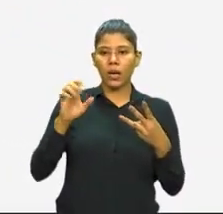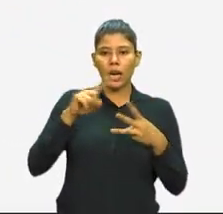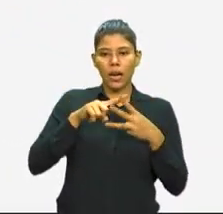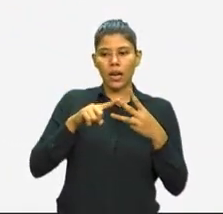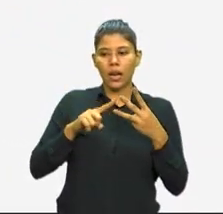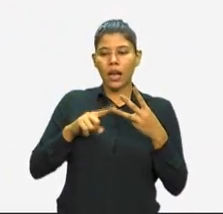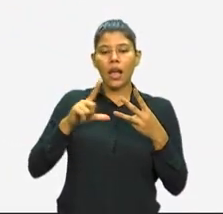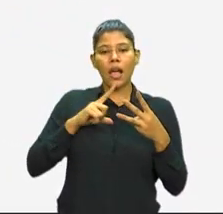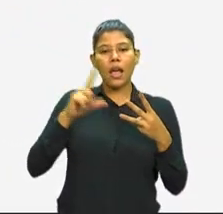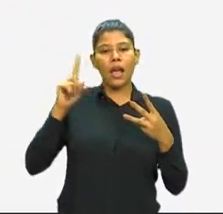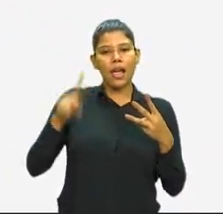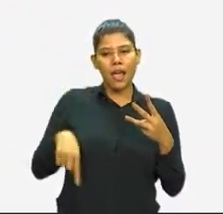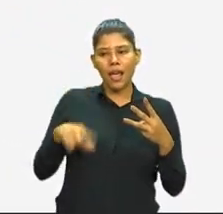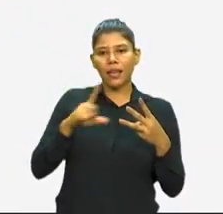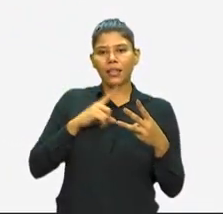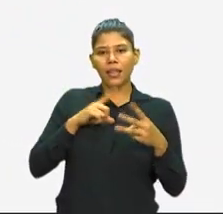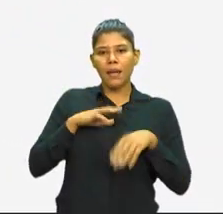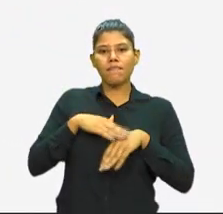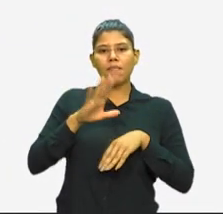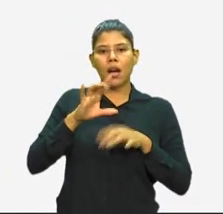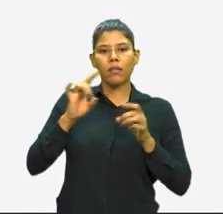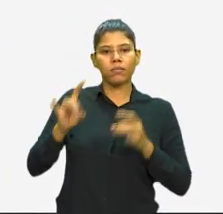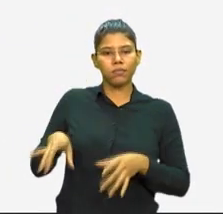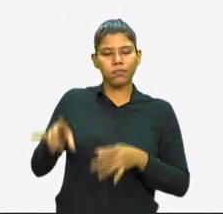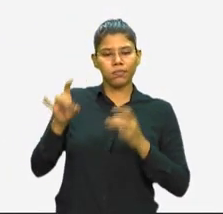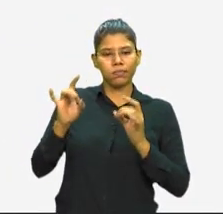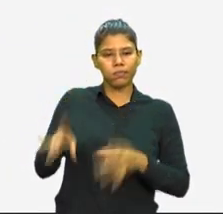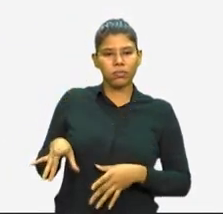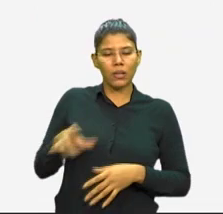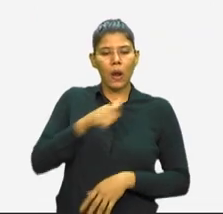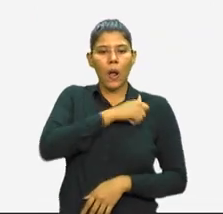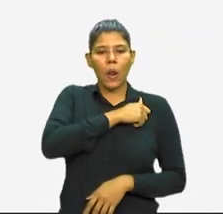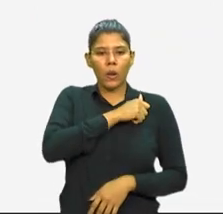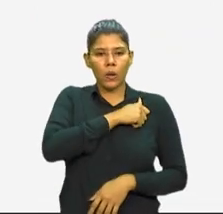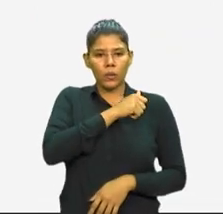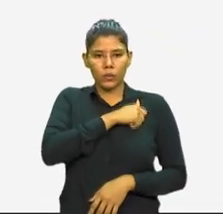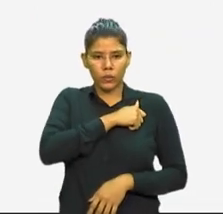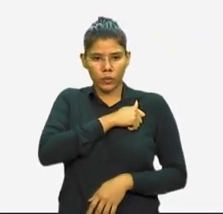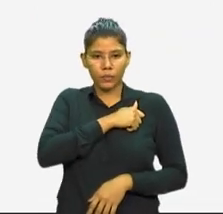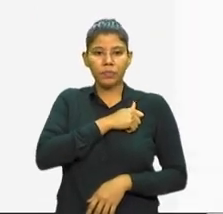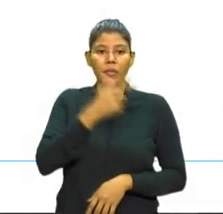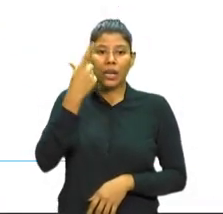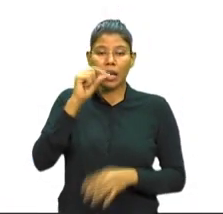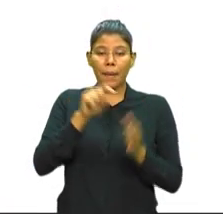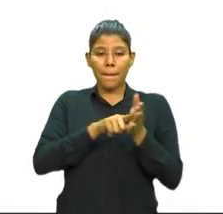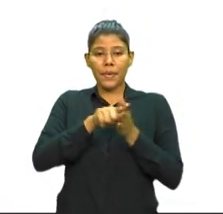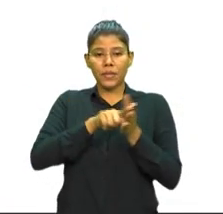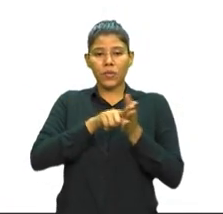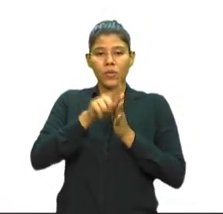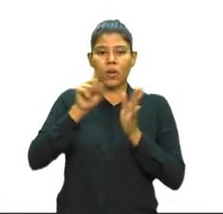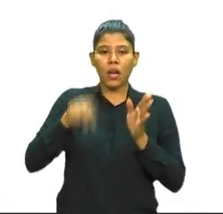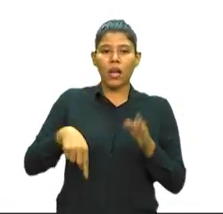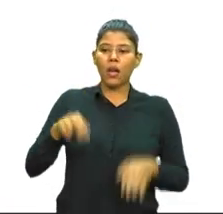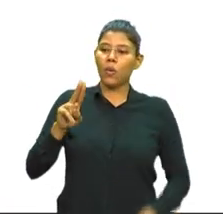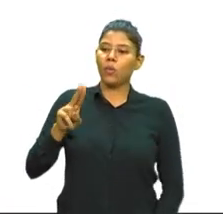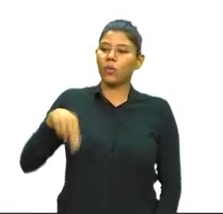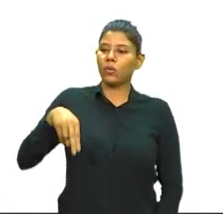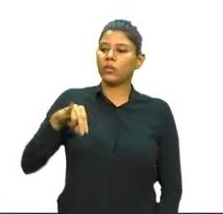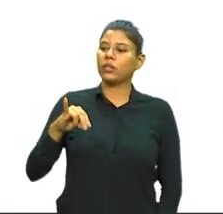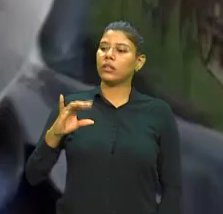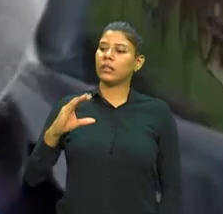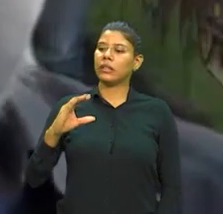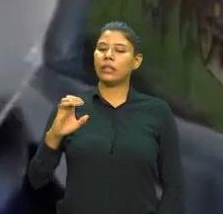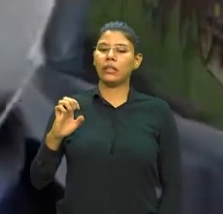os dados são da plataforma de busca ativa do fundo das Nações Unidas para a infância e reflete o impacto da